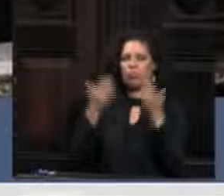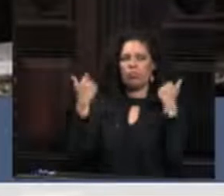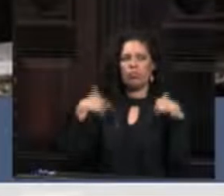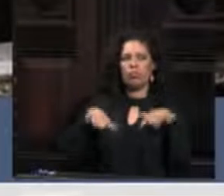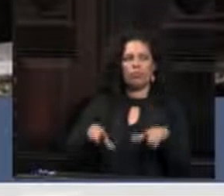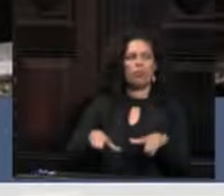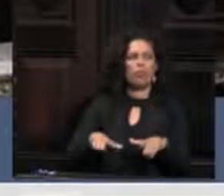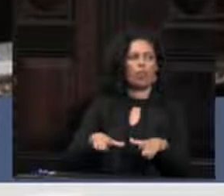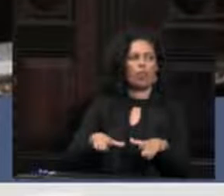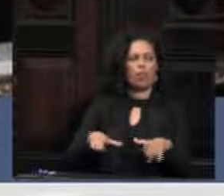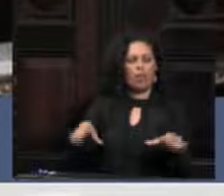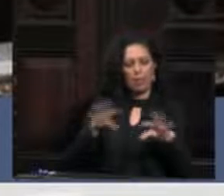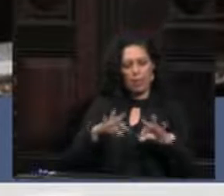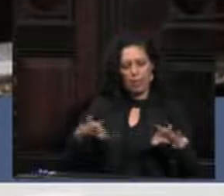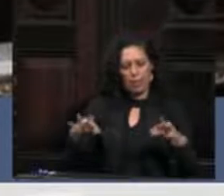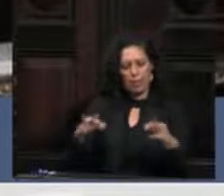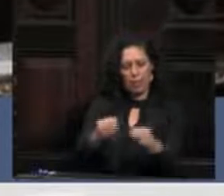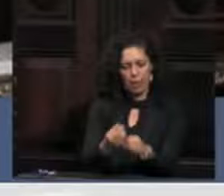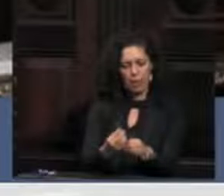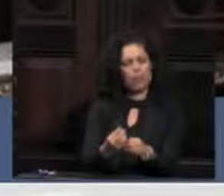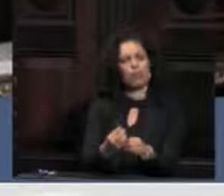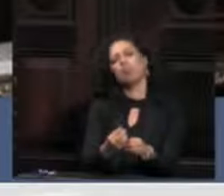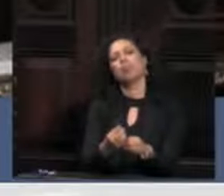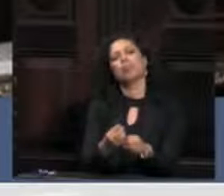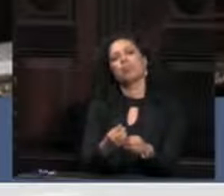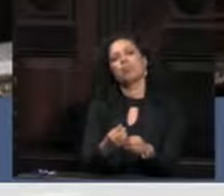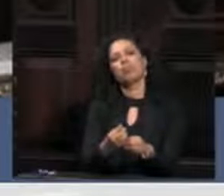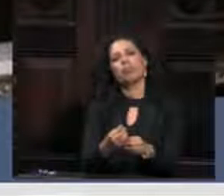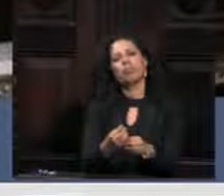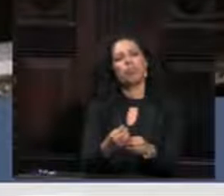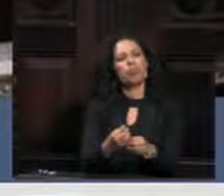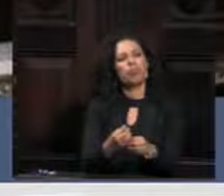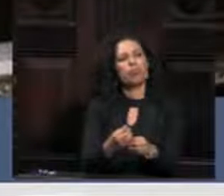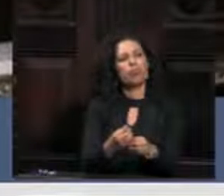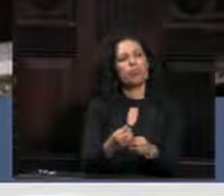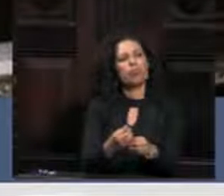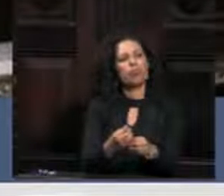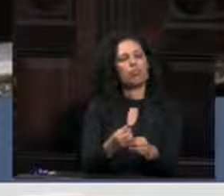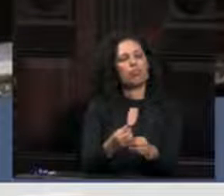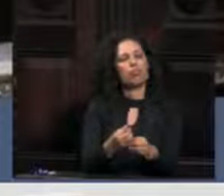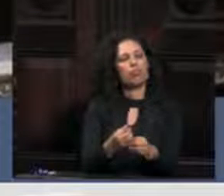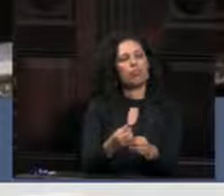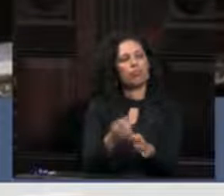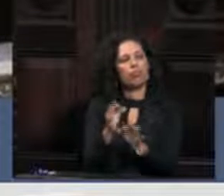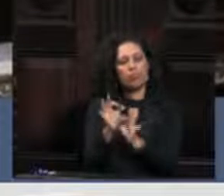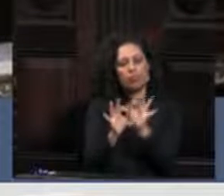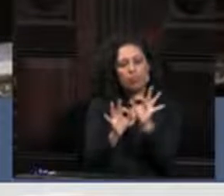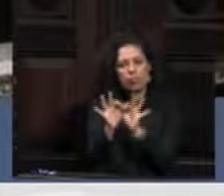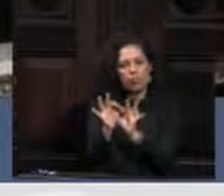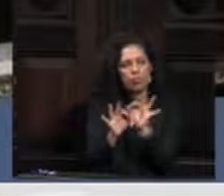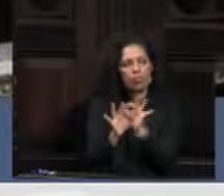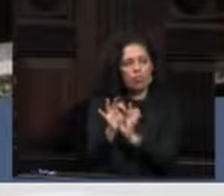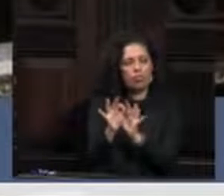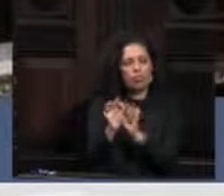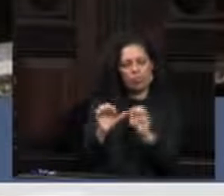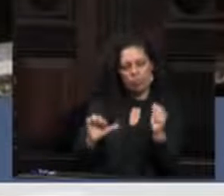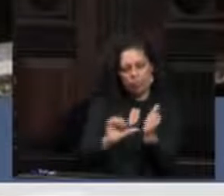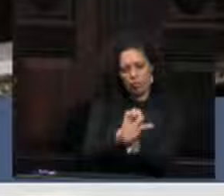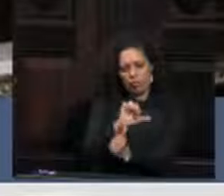por sua maioria esmagadora, aprovou um dispositivo substituindo a